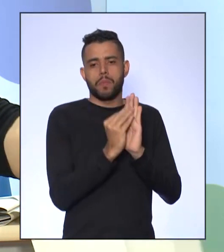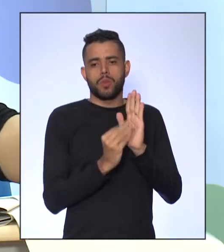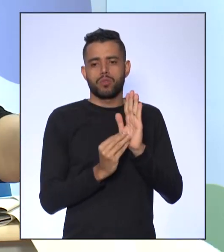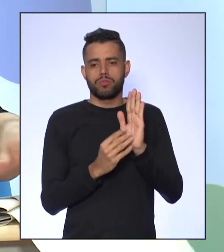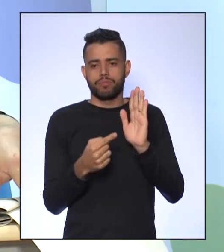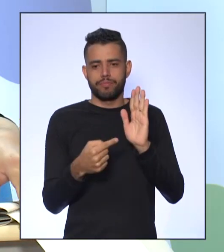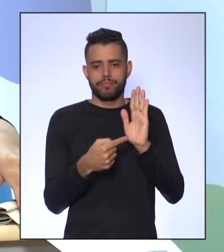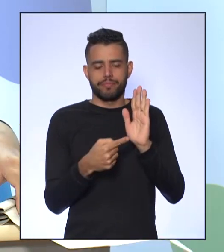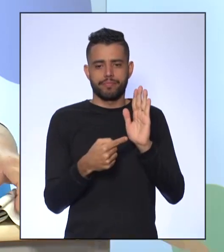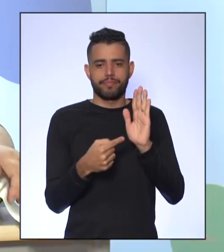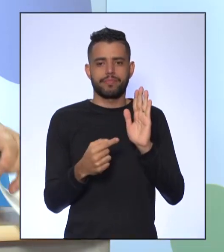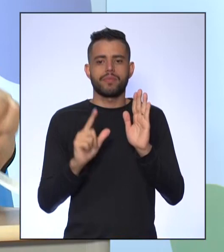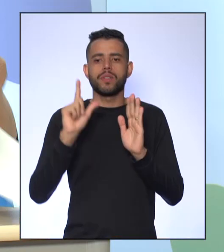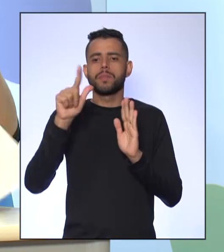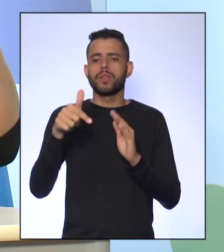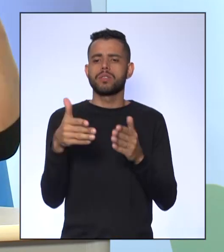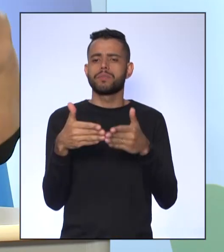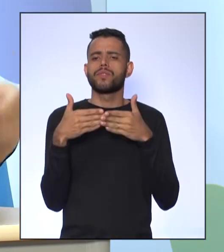Próxima, por favor.